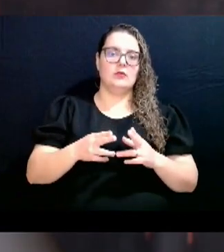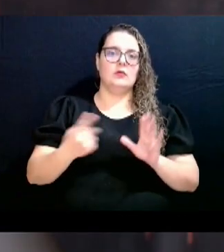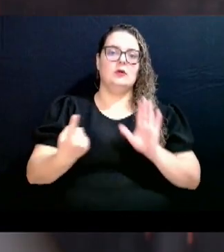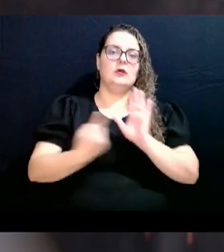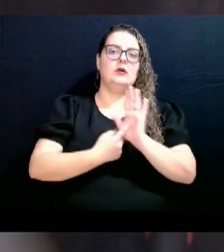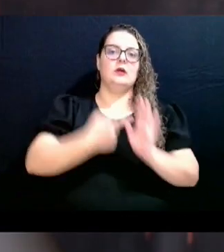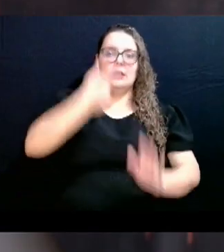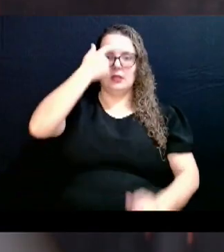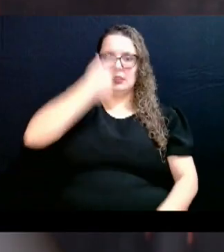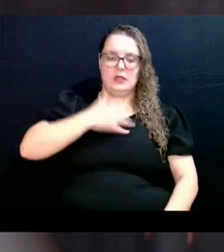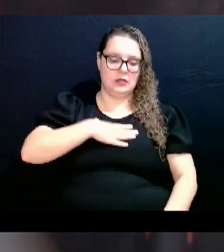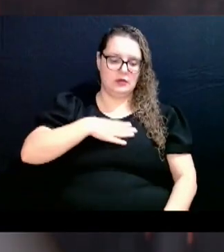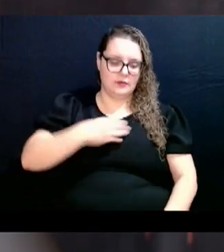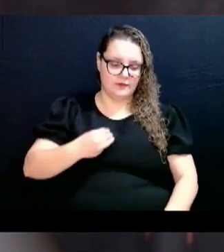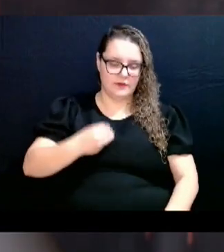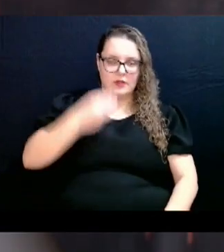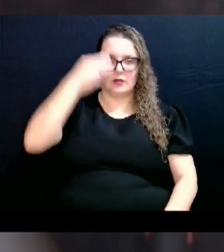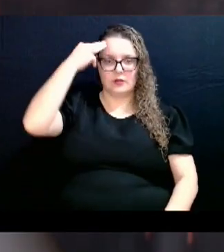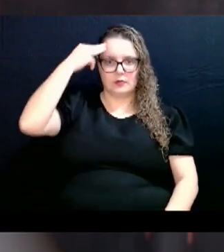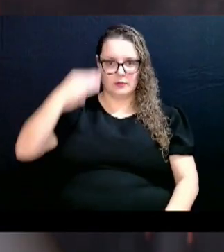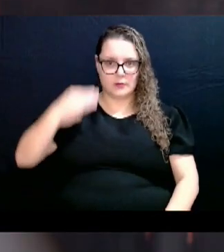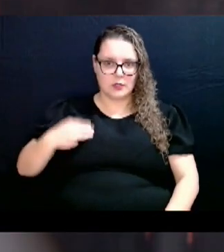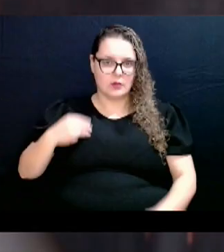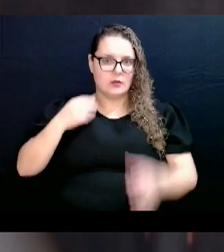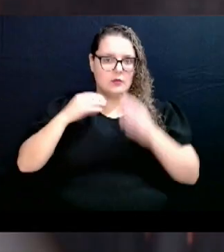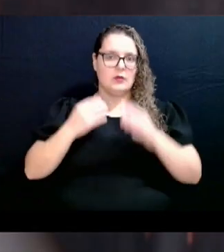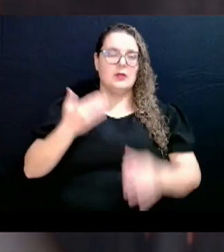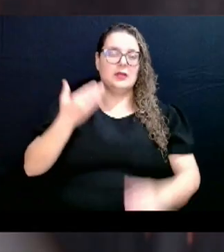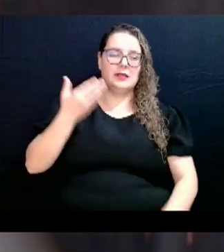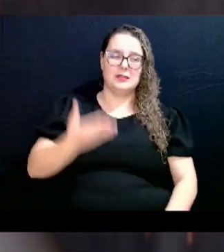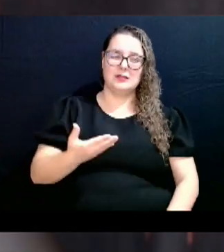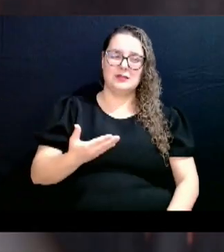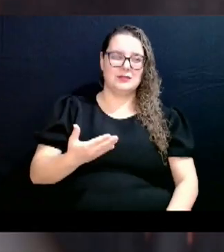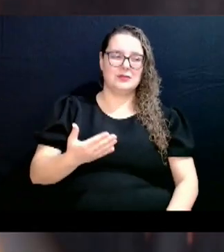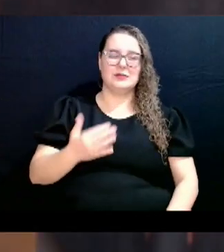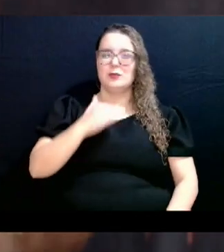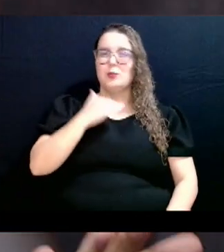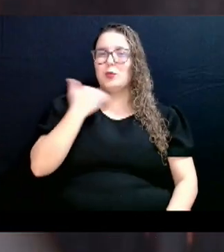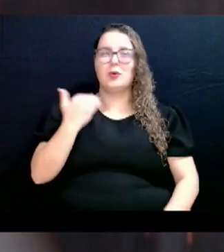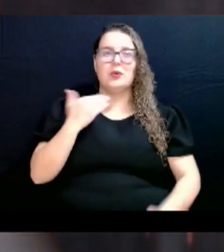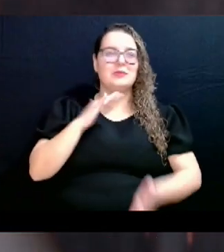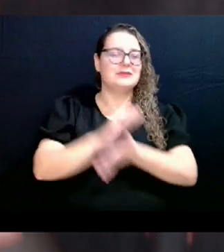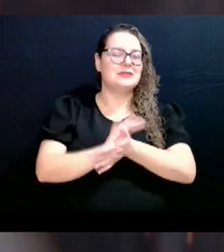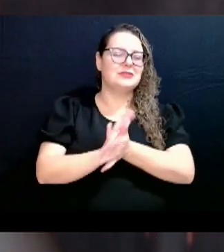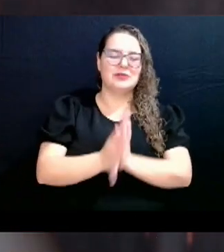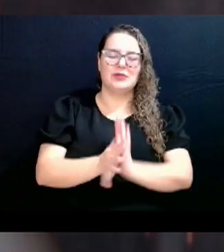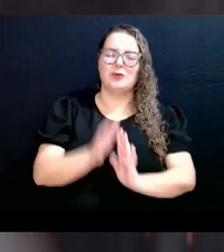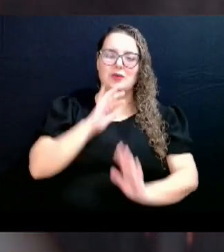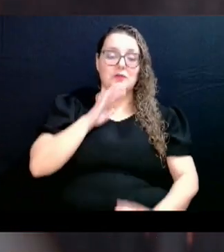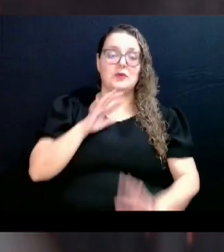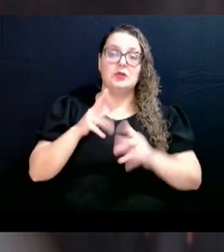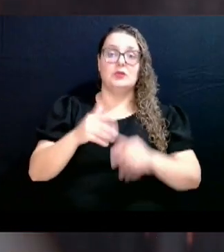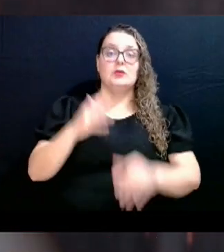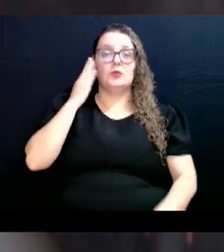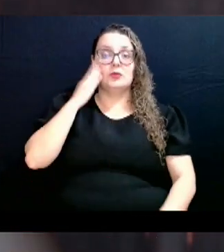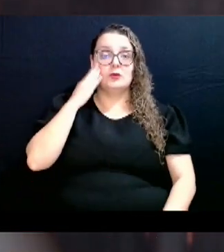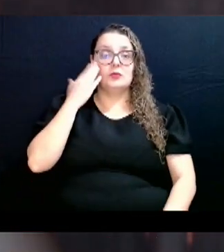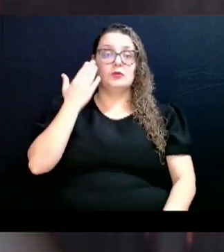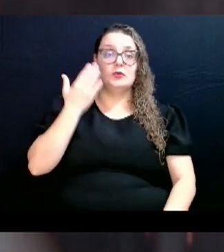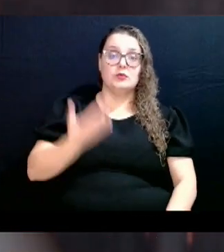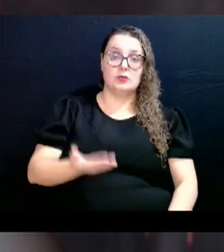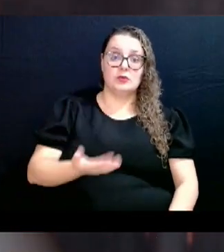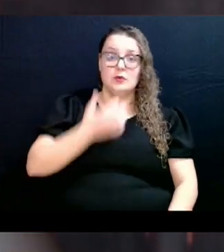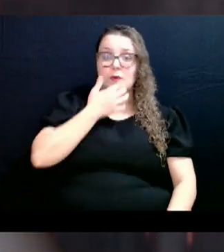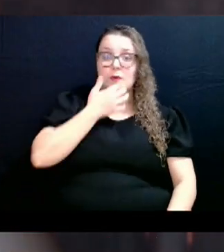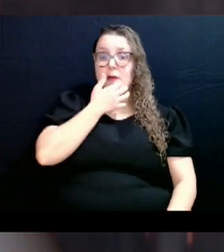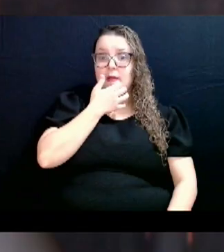Mendonça, que se foi de uma maneira muito trágica, e aonde todo mundo ficou sabendo do caso jurídico